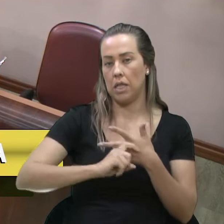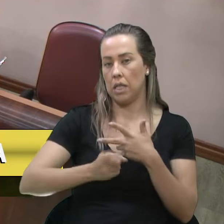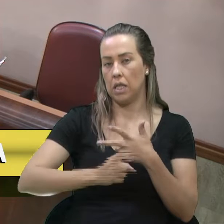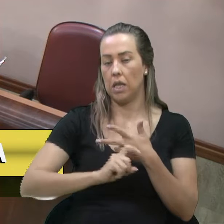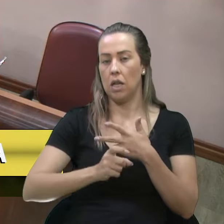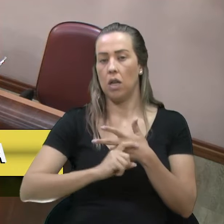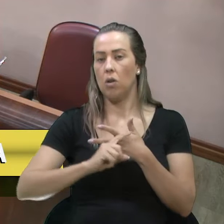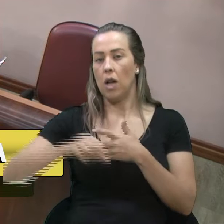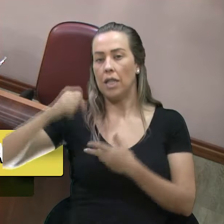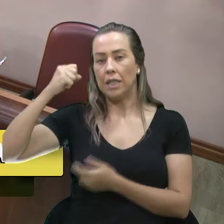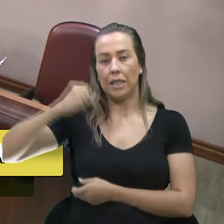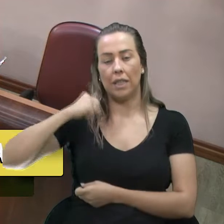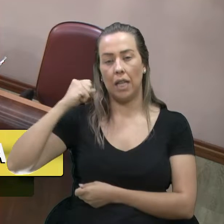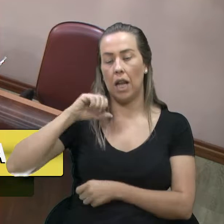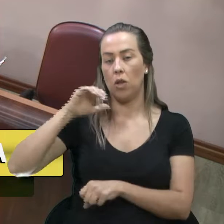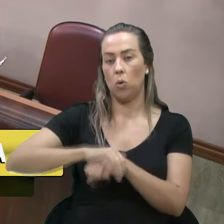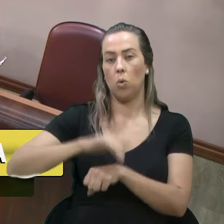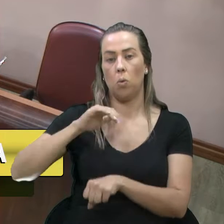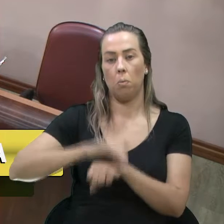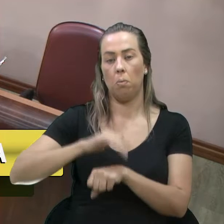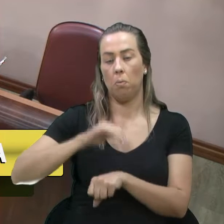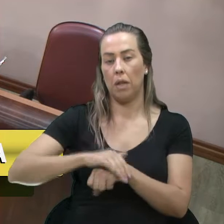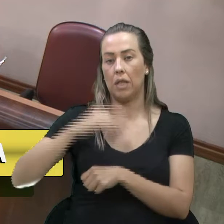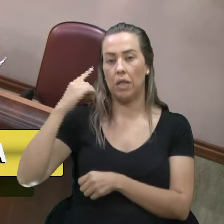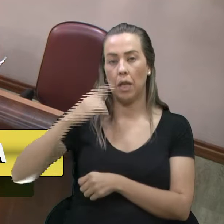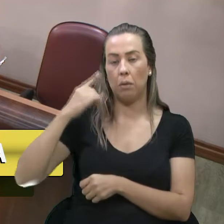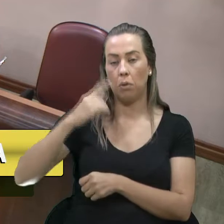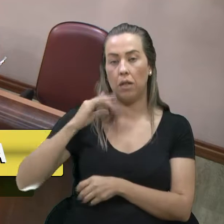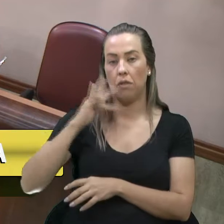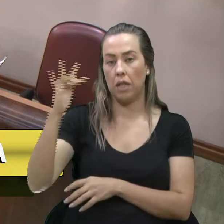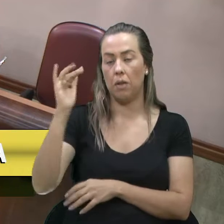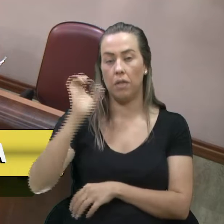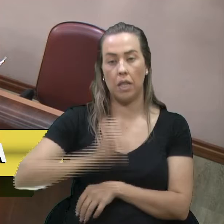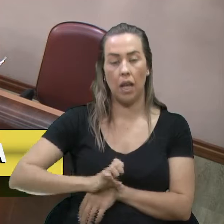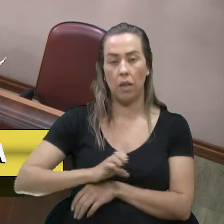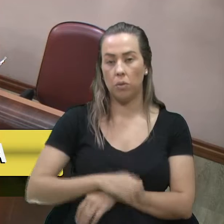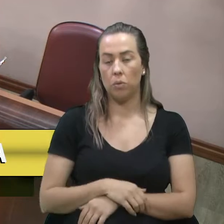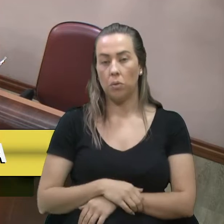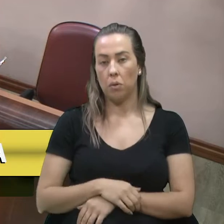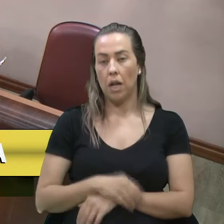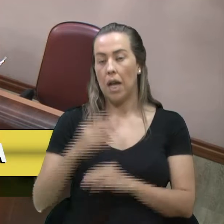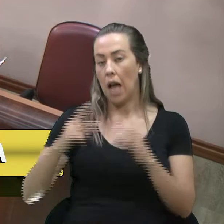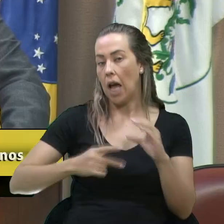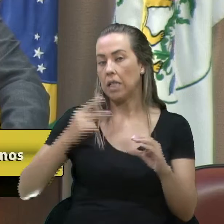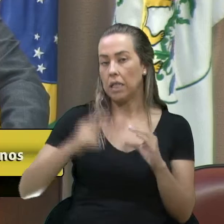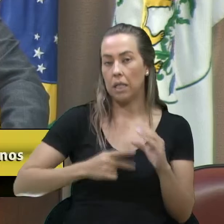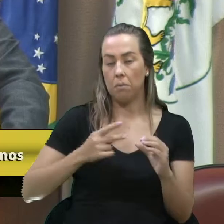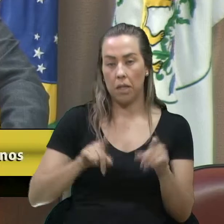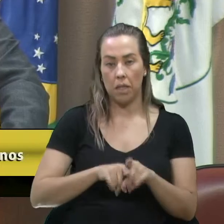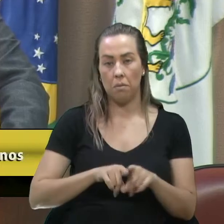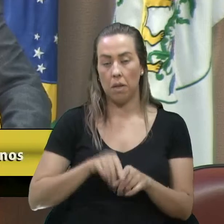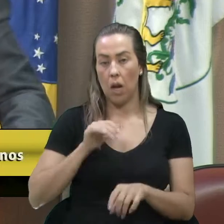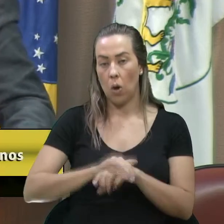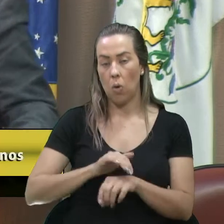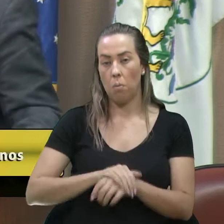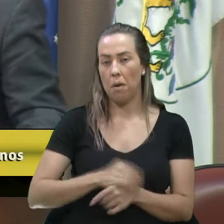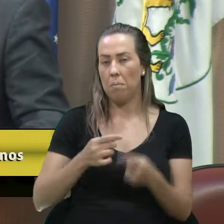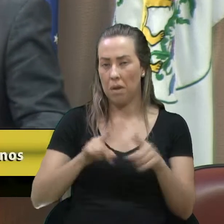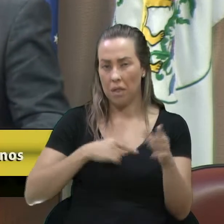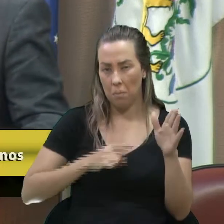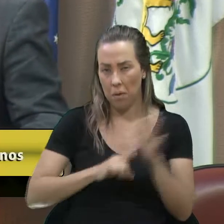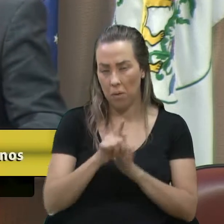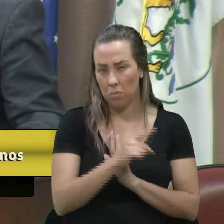culpado é o Senado, o culpado é os deputados federais, estaduais, a Câmara de Vereadores. Mas a pergunta